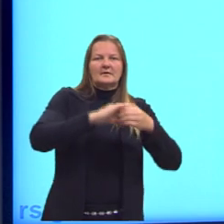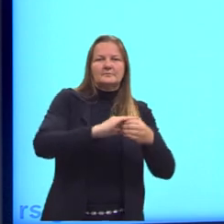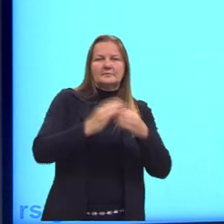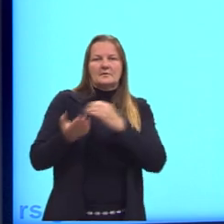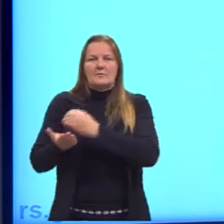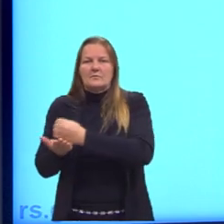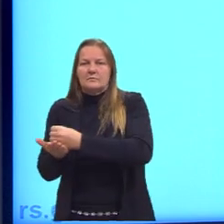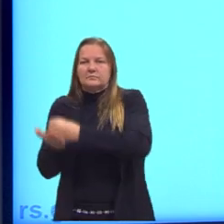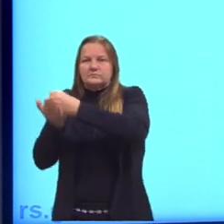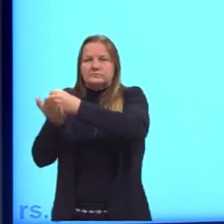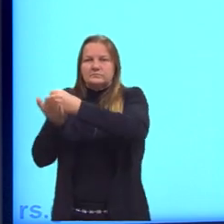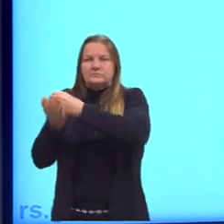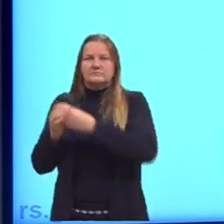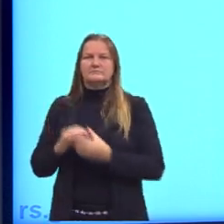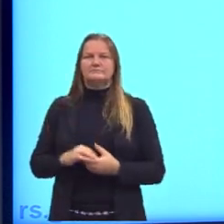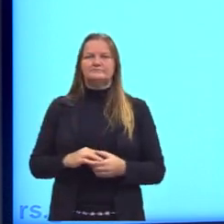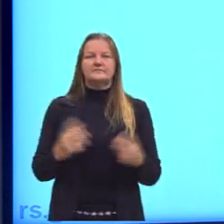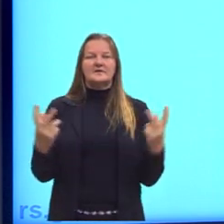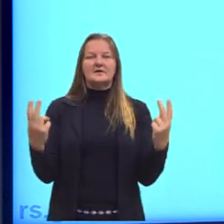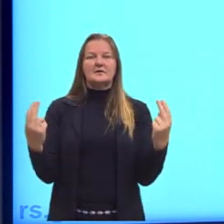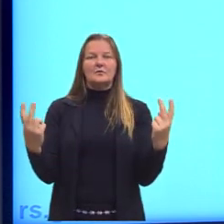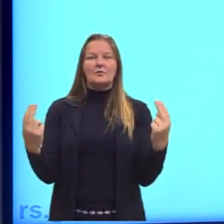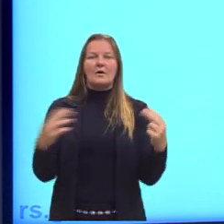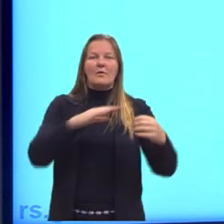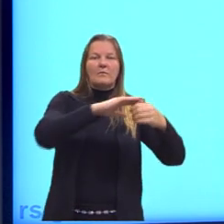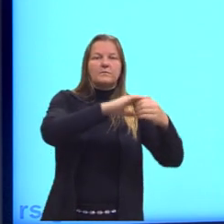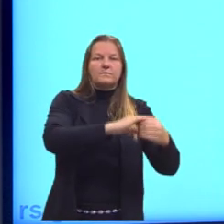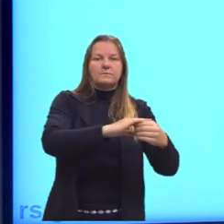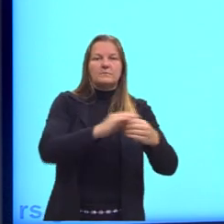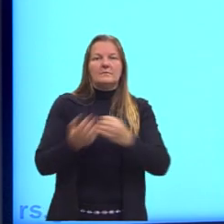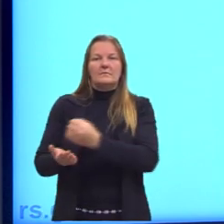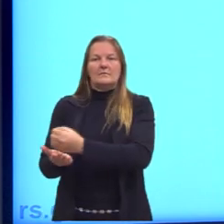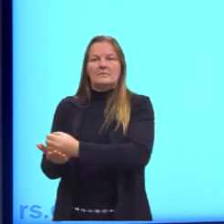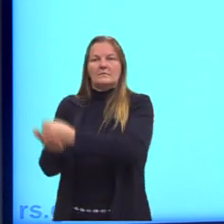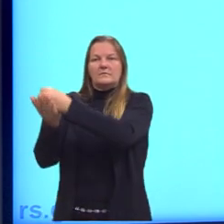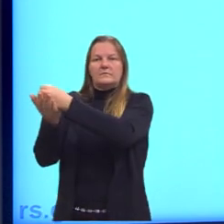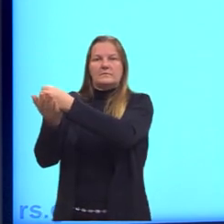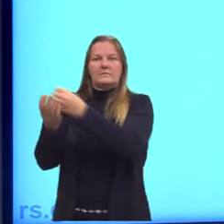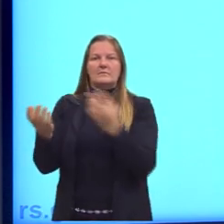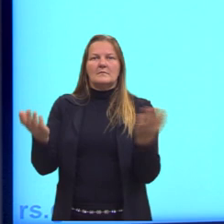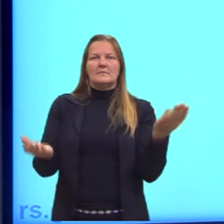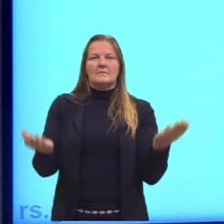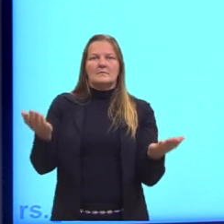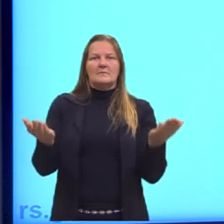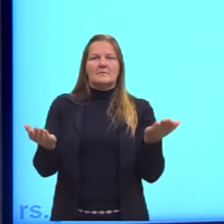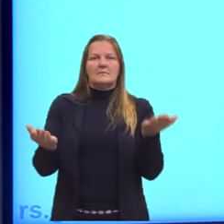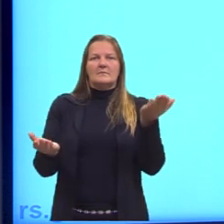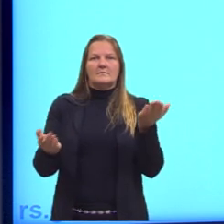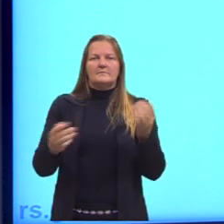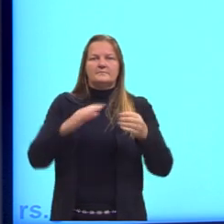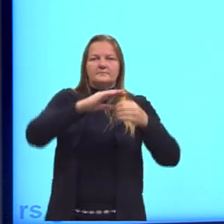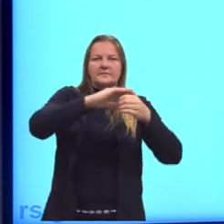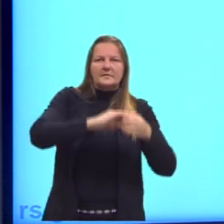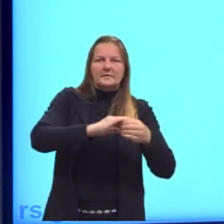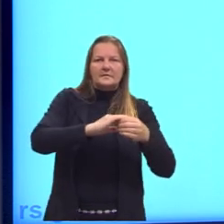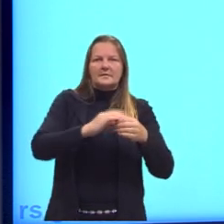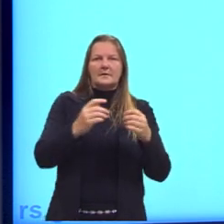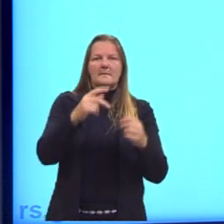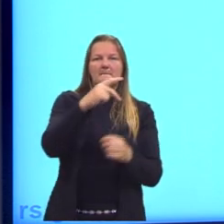gente já ficou aqui ela é igual a pressão que a gente vai ter aqui desse lado então P1 =